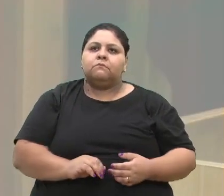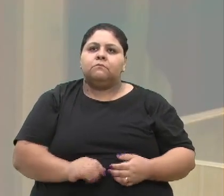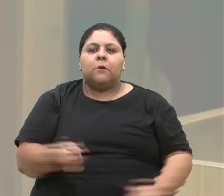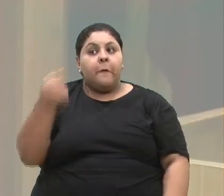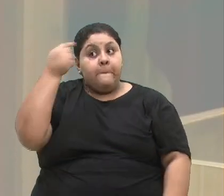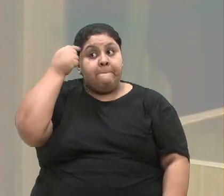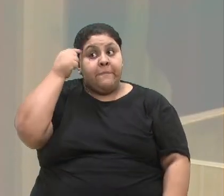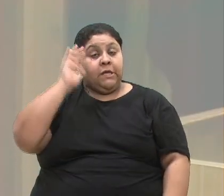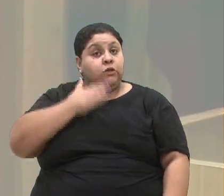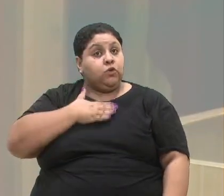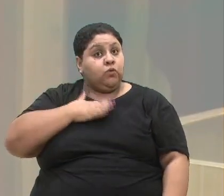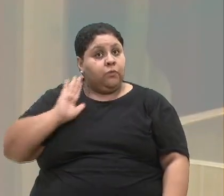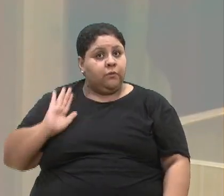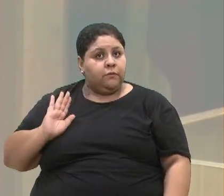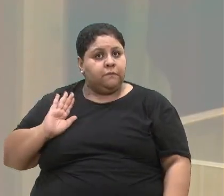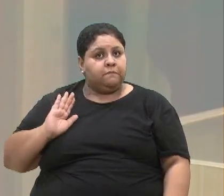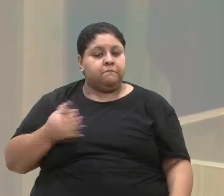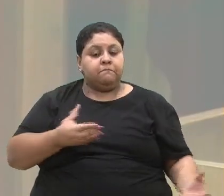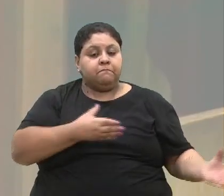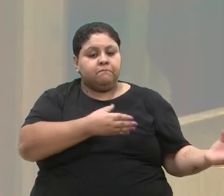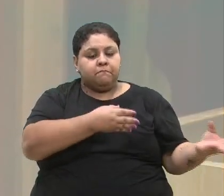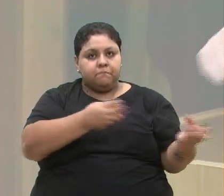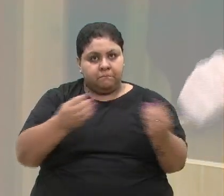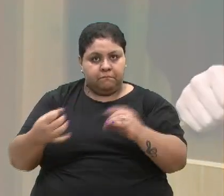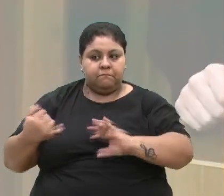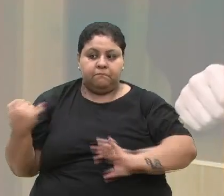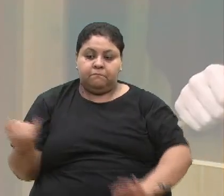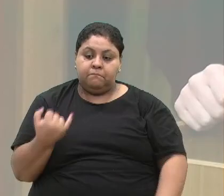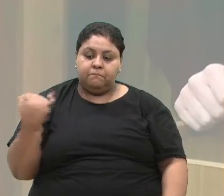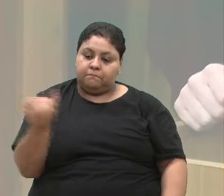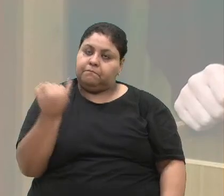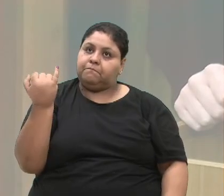Penso eu que é muito mais importante